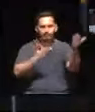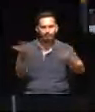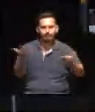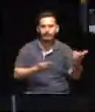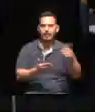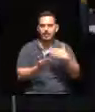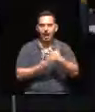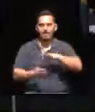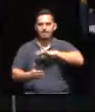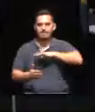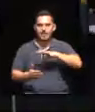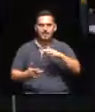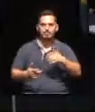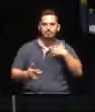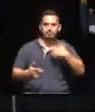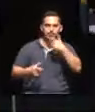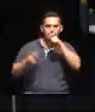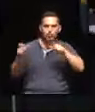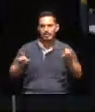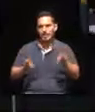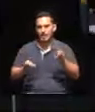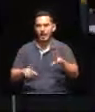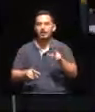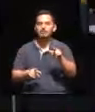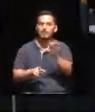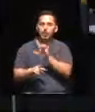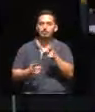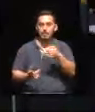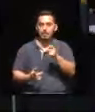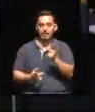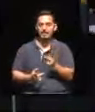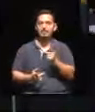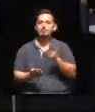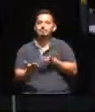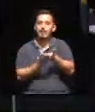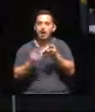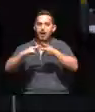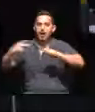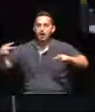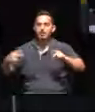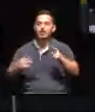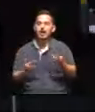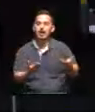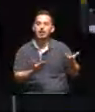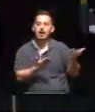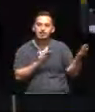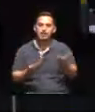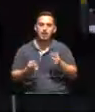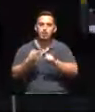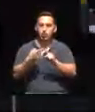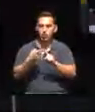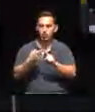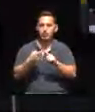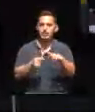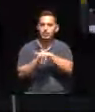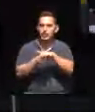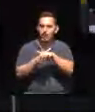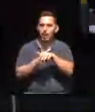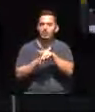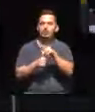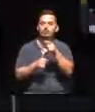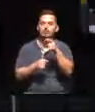geram apreensão e contestação. Desta forma, os Verdes propõem que a Câmara Municipal apresente o ponto de situação